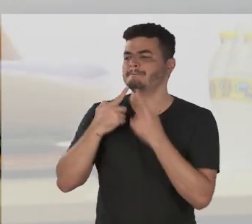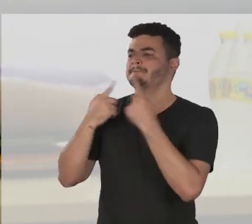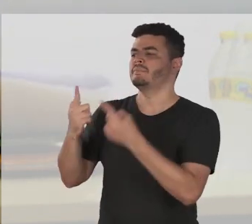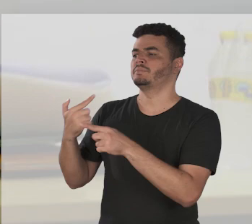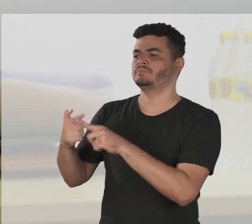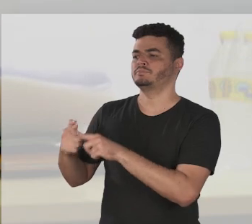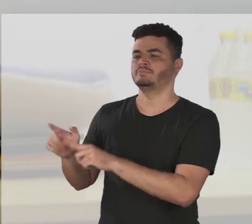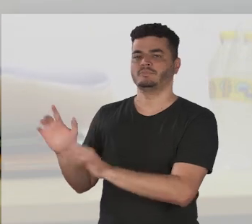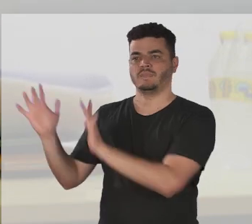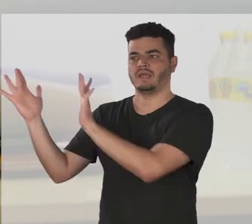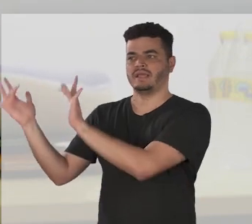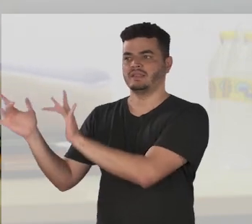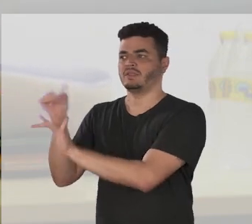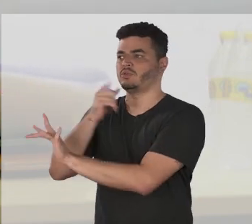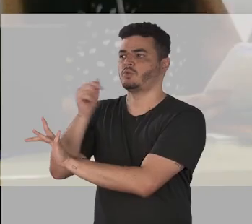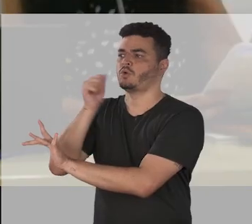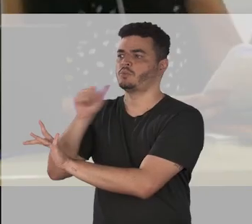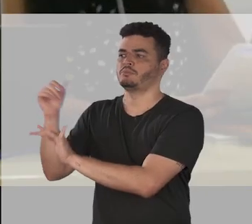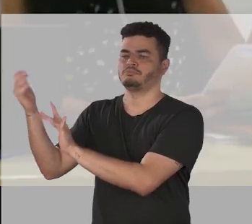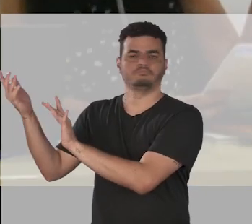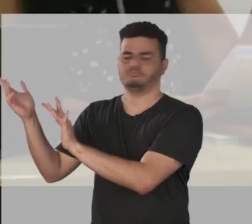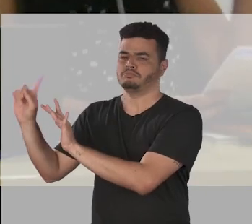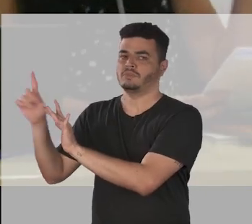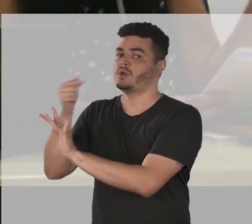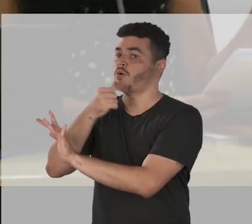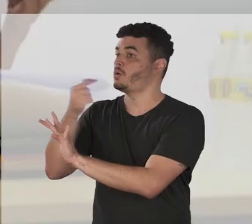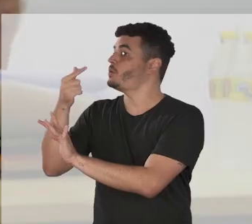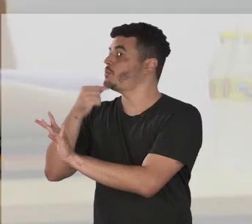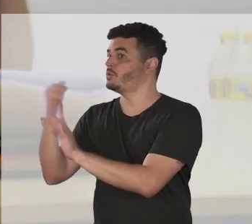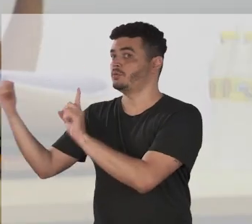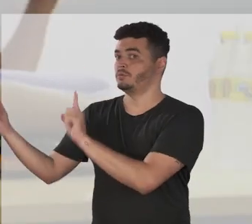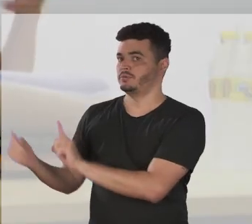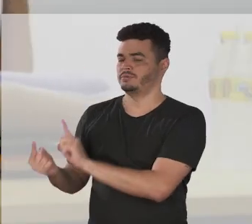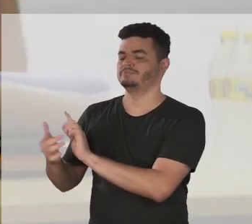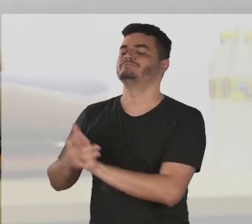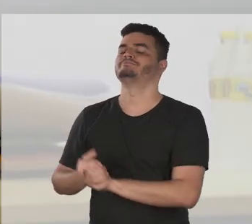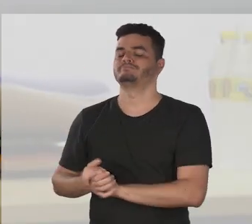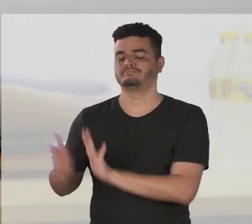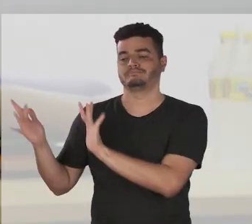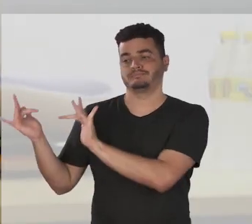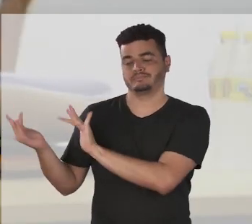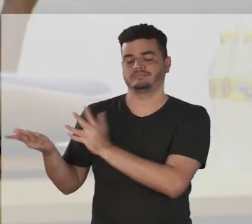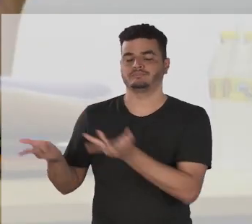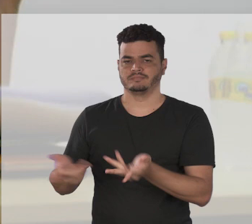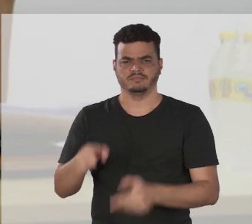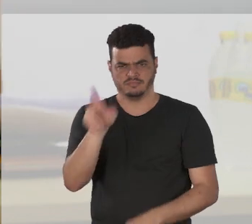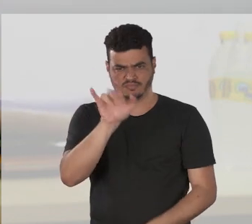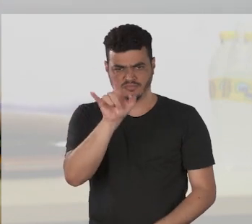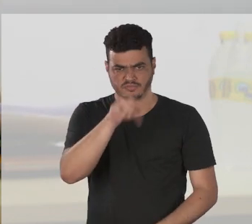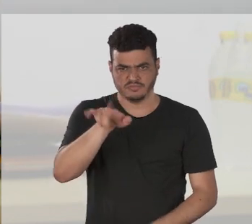rechaçada não pela ordem heteronormativa. Então, podemos dizer que os livros